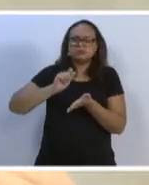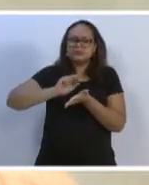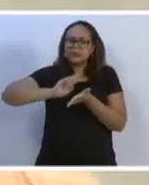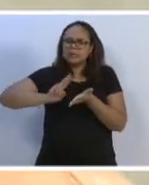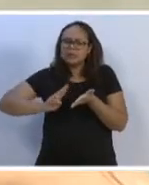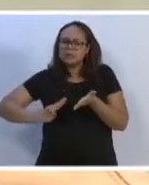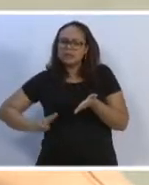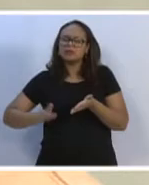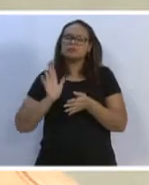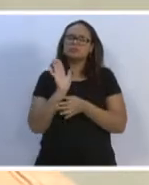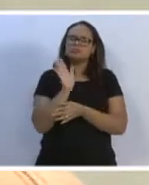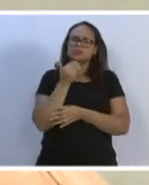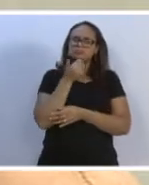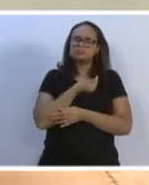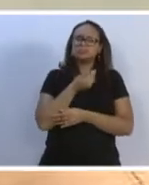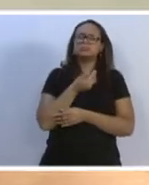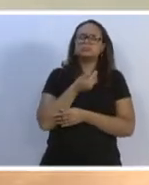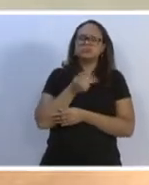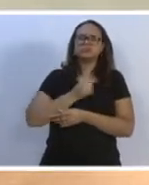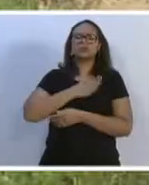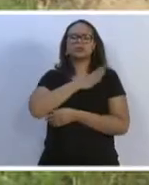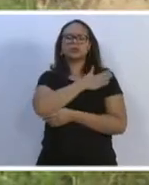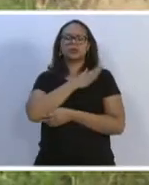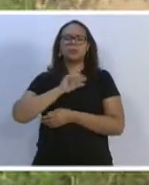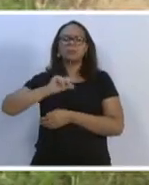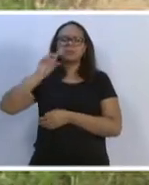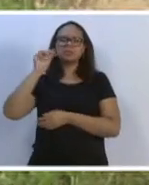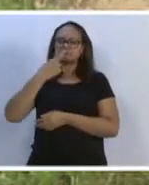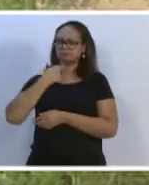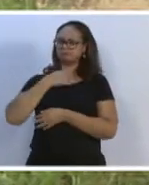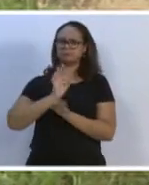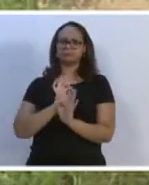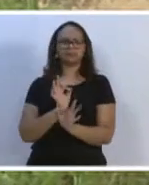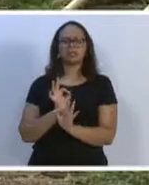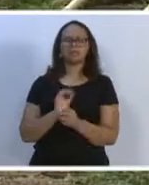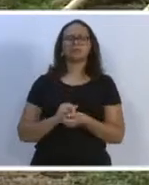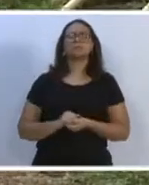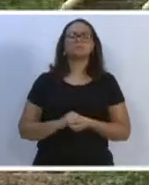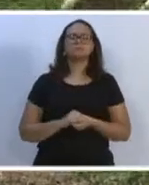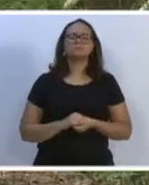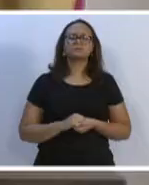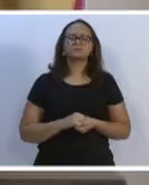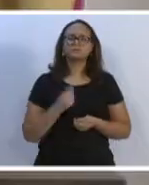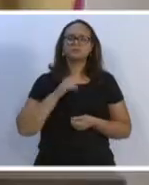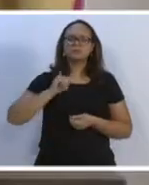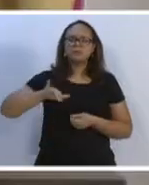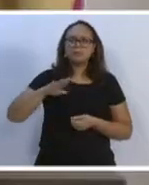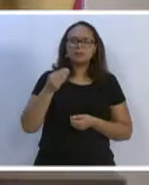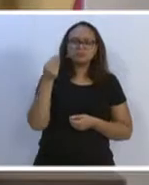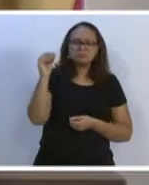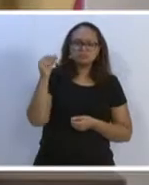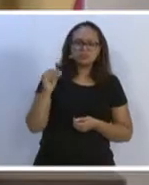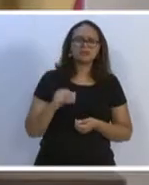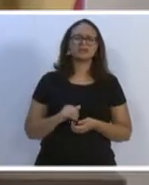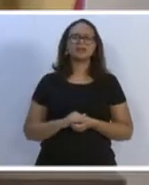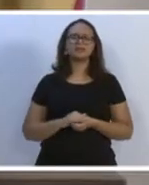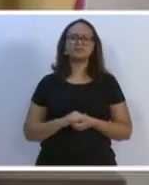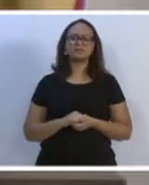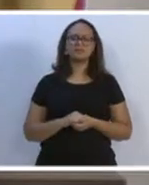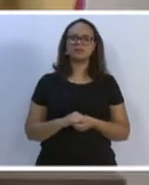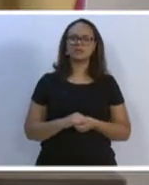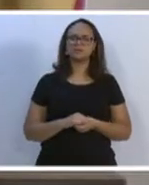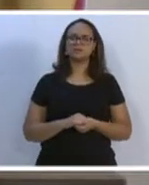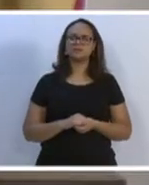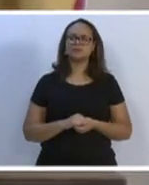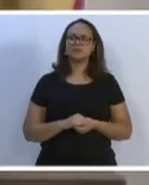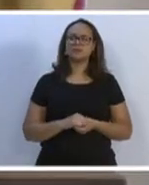que protocolei junto ao gabinete do prefeito há muito tempo atrás e sequer resposta recebemos. Tem algumas fotos também, Ari, ali da visita que fiz